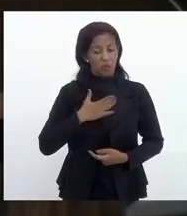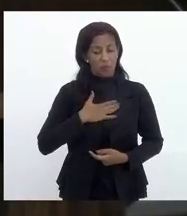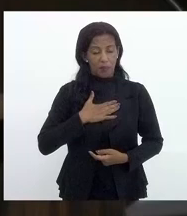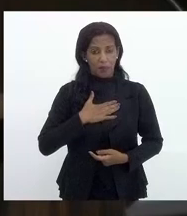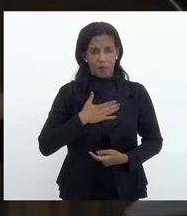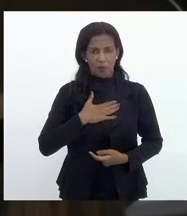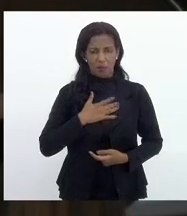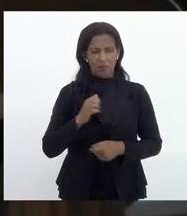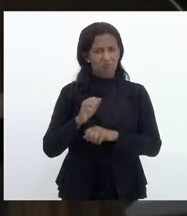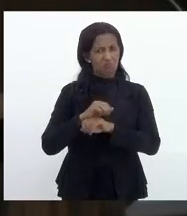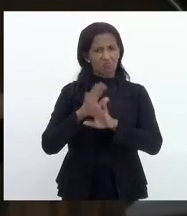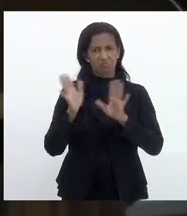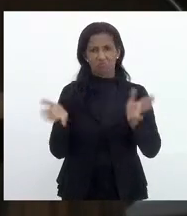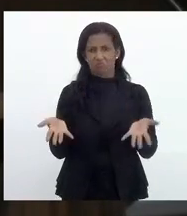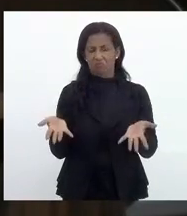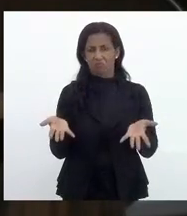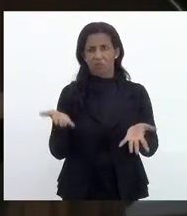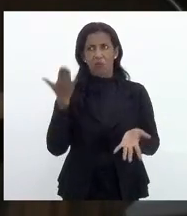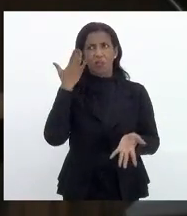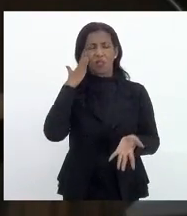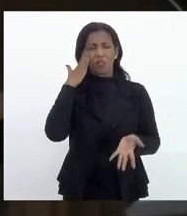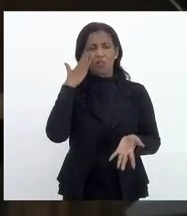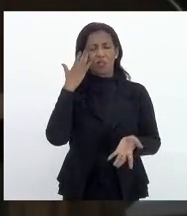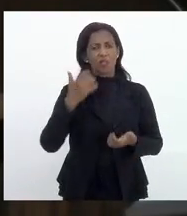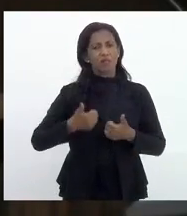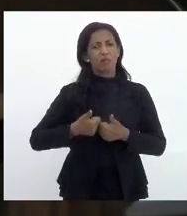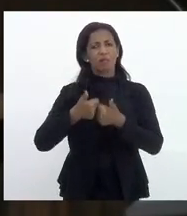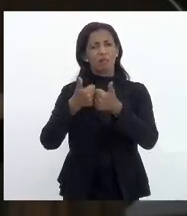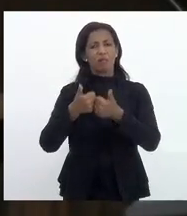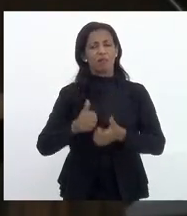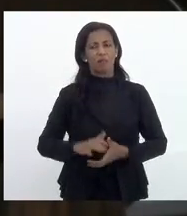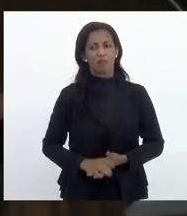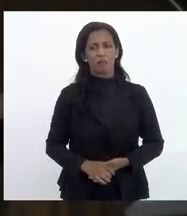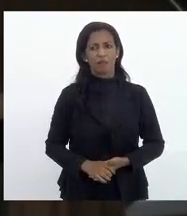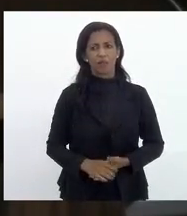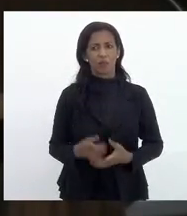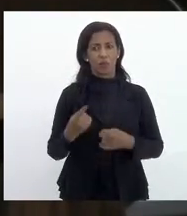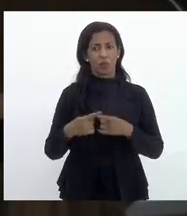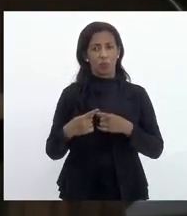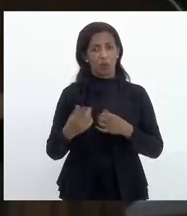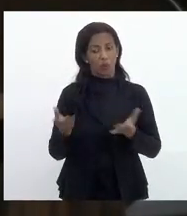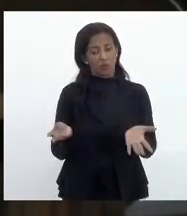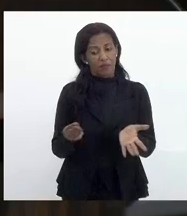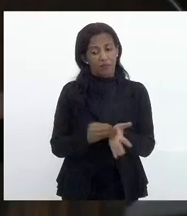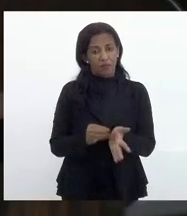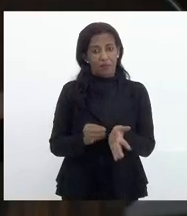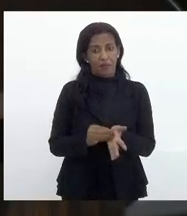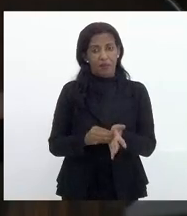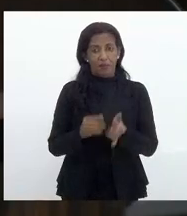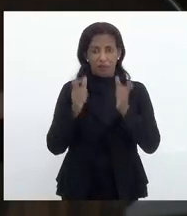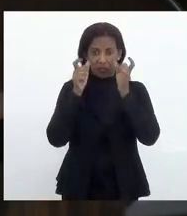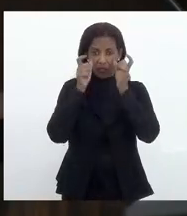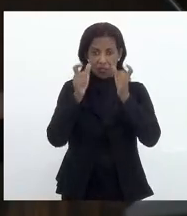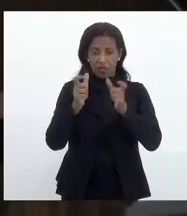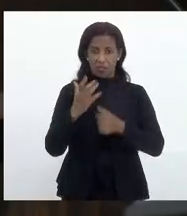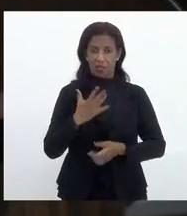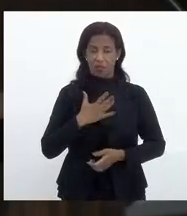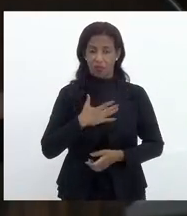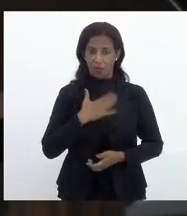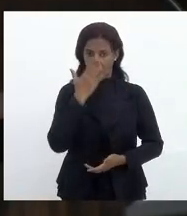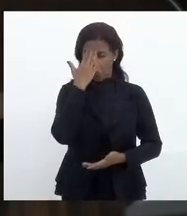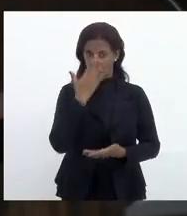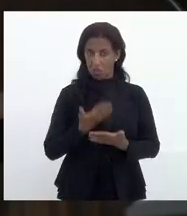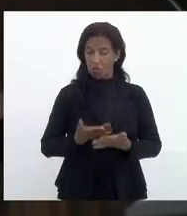mim pelo menos não ficou claro eu queria entender melhor porque talvez seja falta de atenção da minha parte